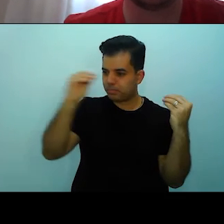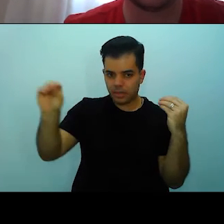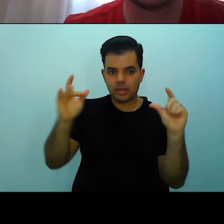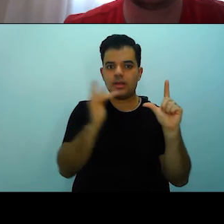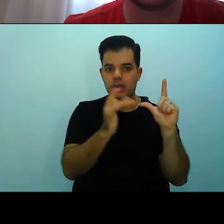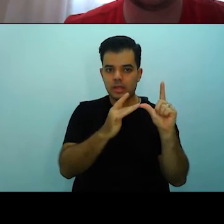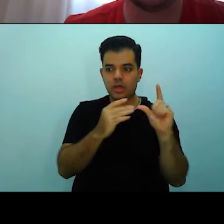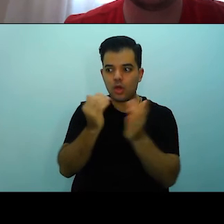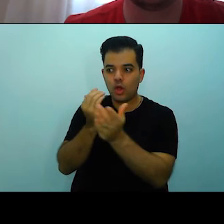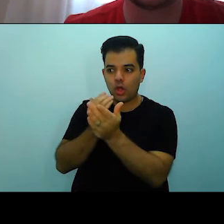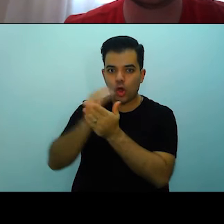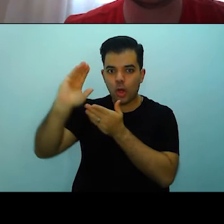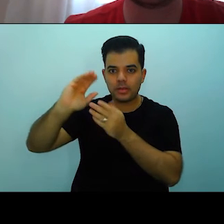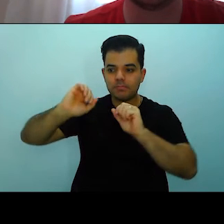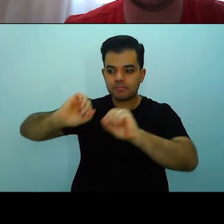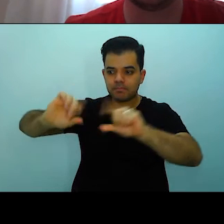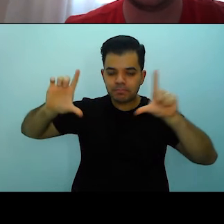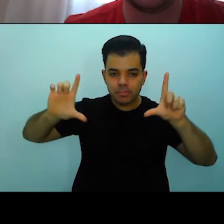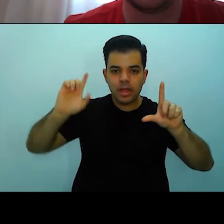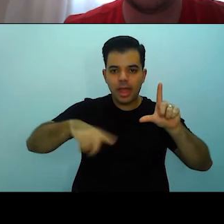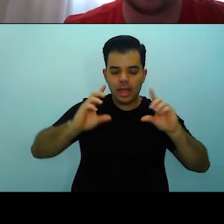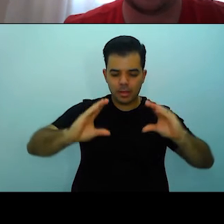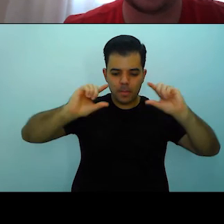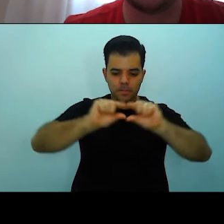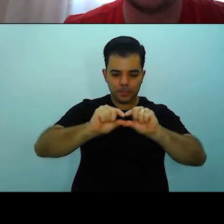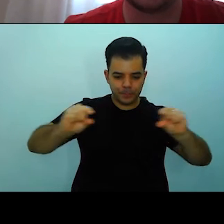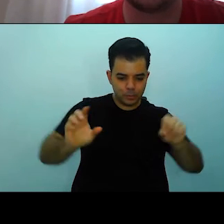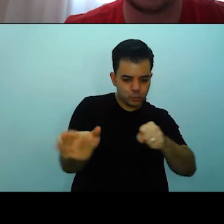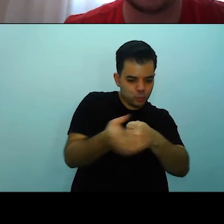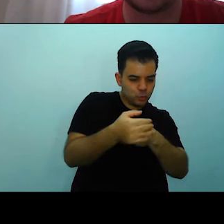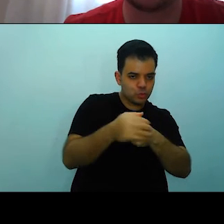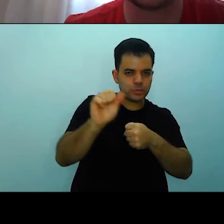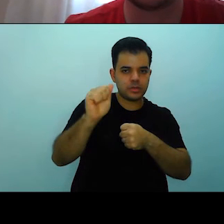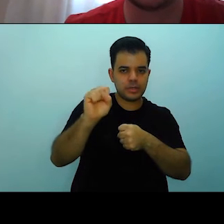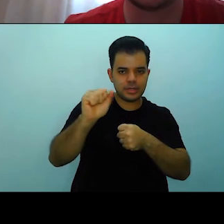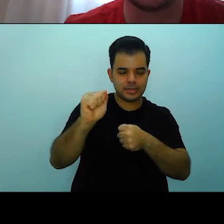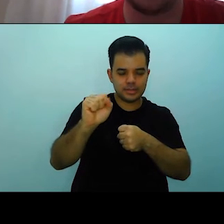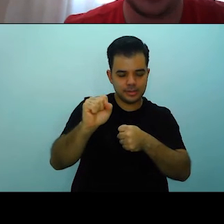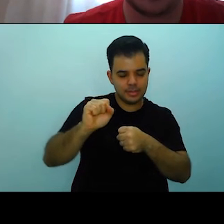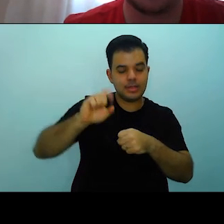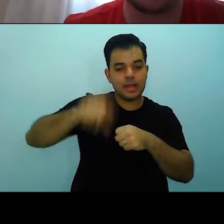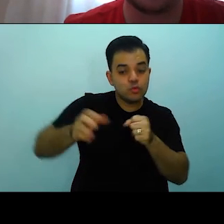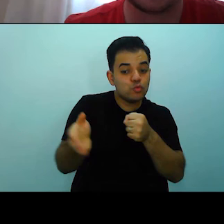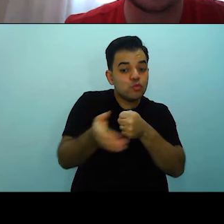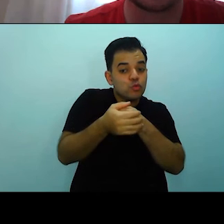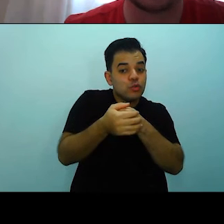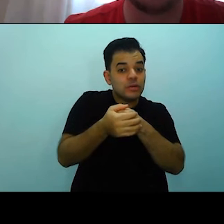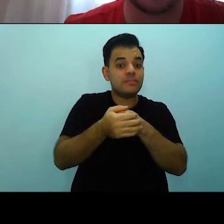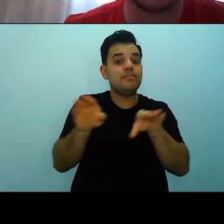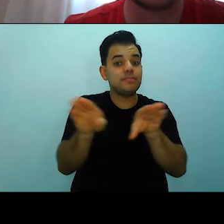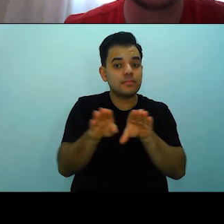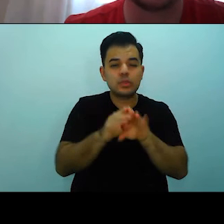Quando ele rodar, ele vai abrir o Asis escondido, ele vai colocar o link, ele vai clicar para fazer a validação e todas